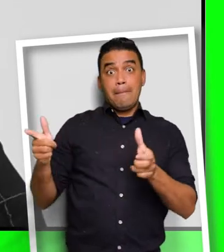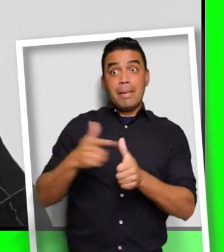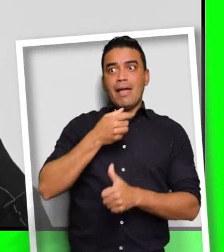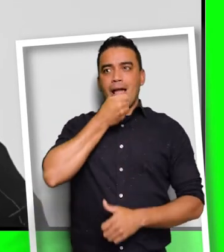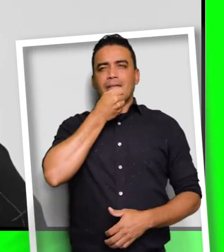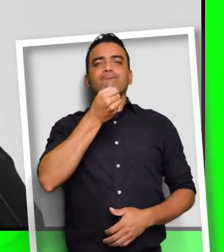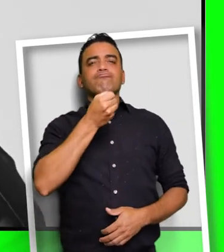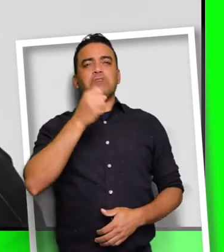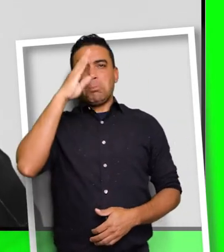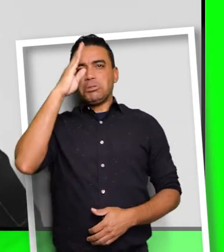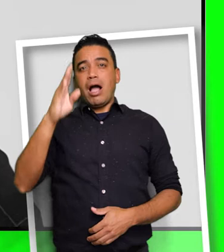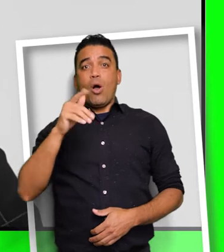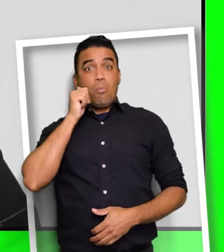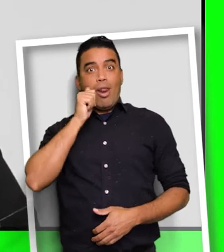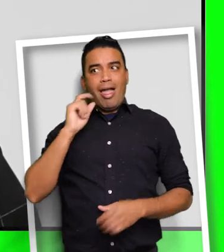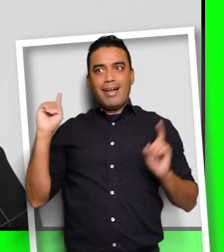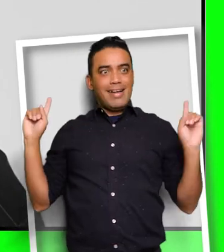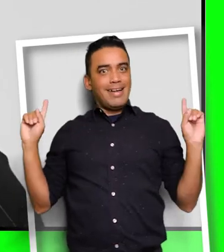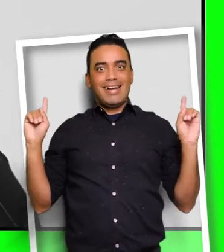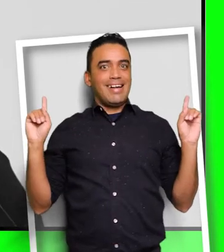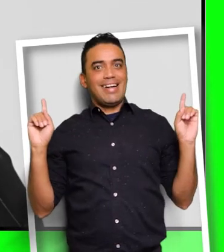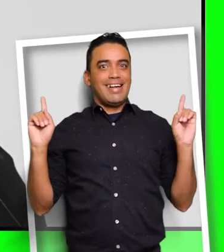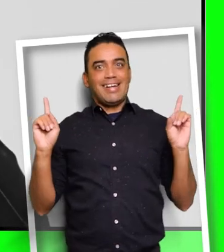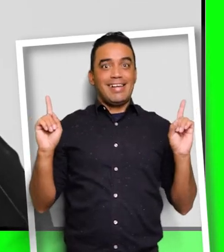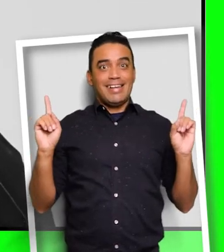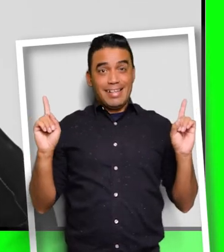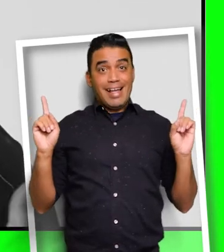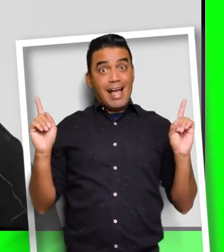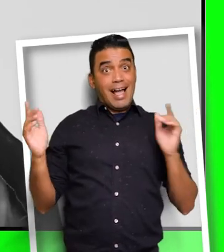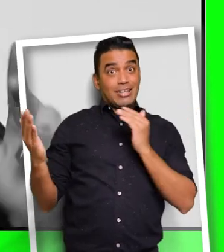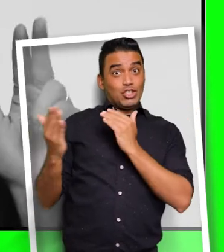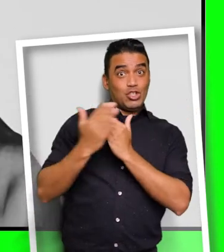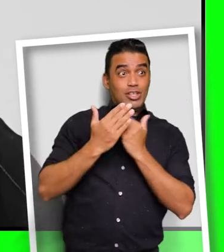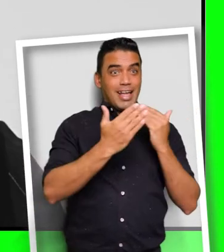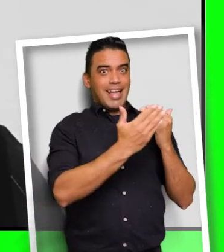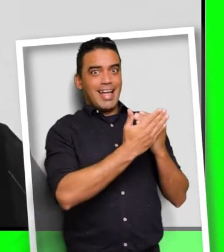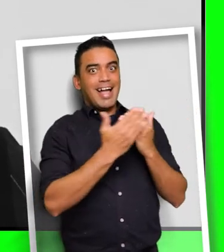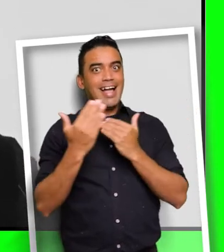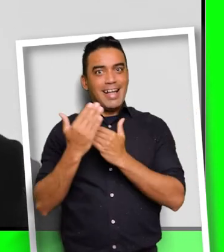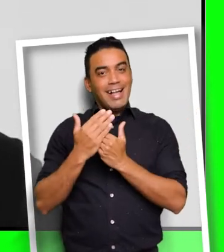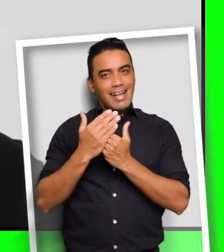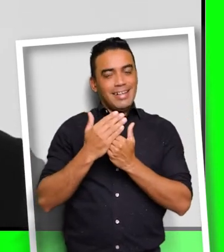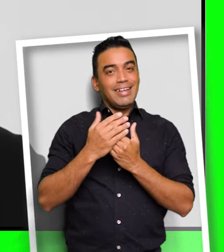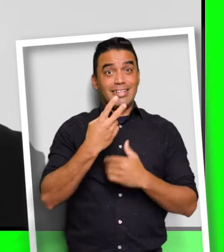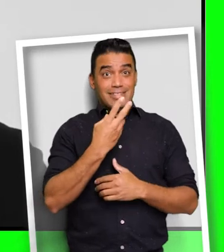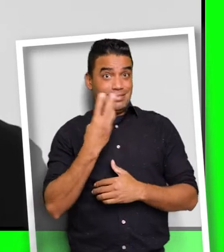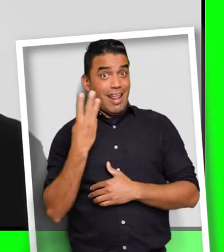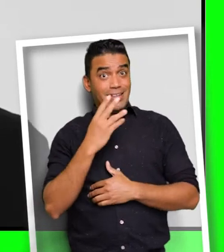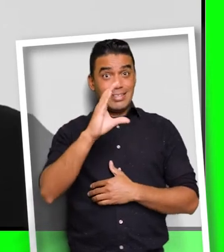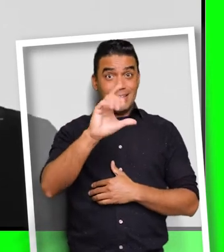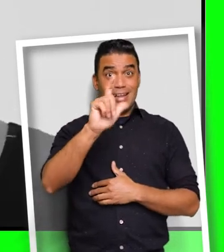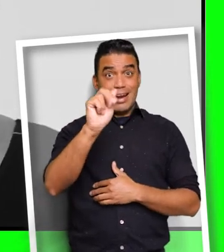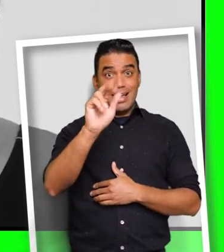a cantora principal, junto com as outras duas atrizes que também incorporavam a Clara